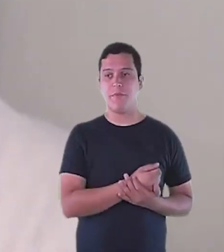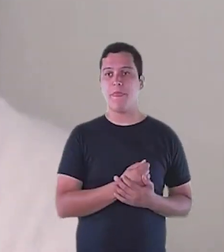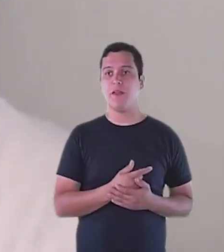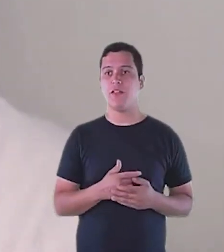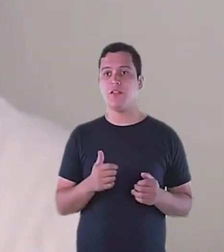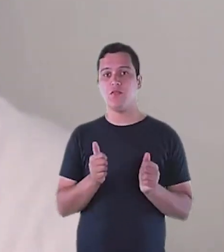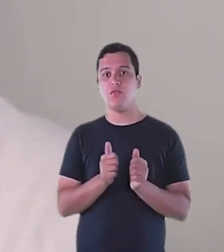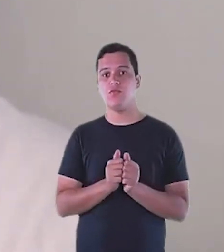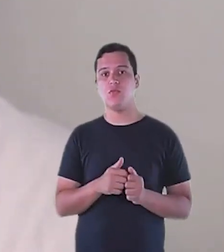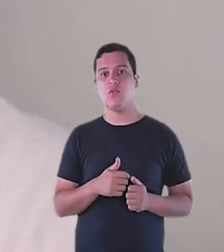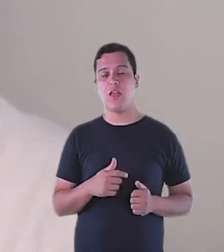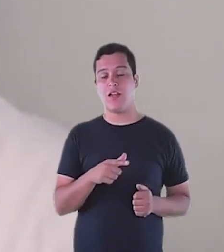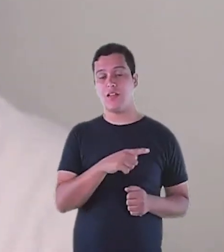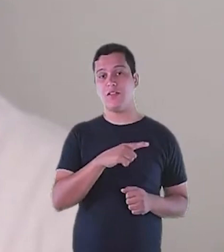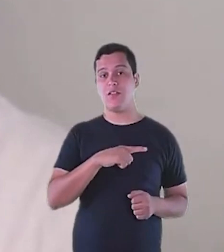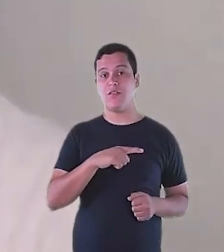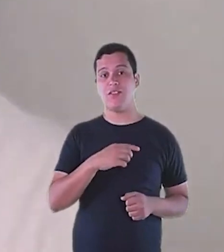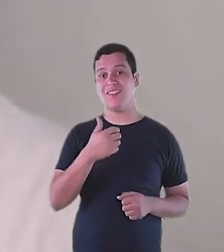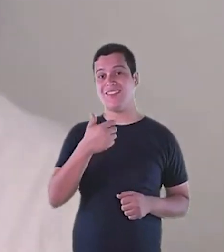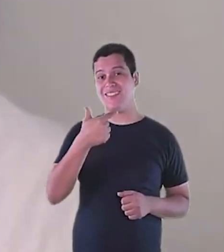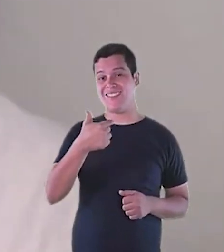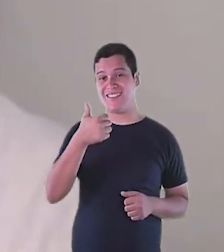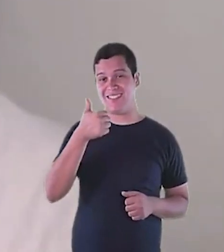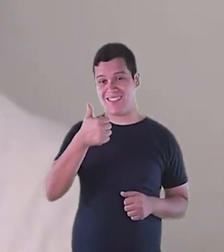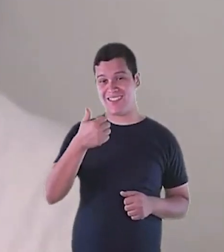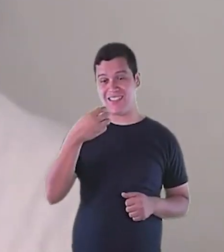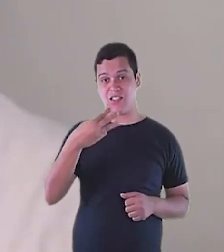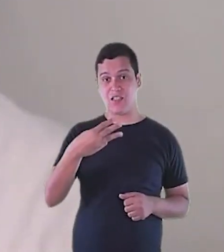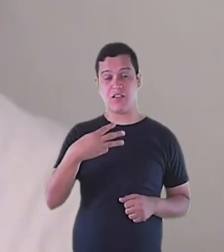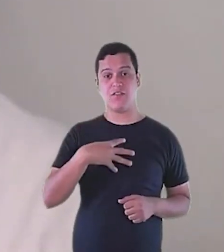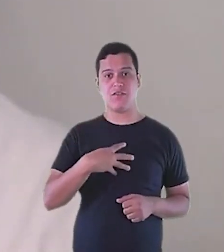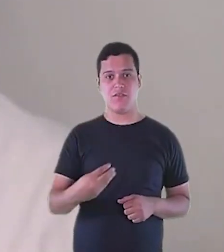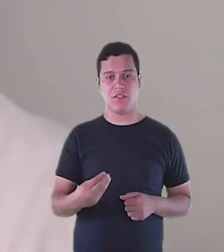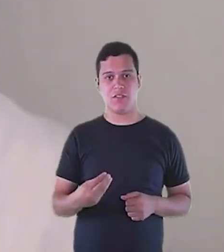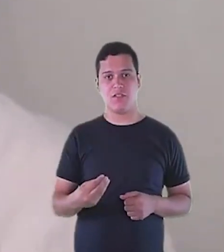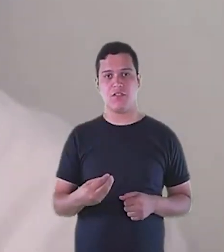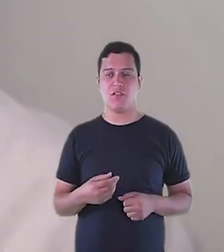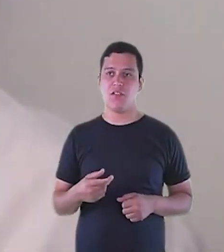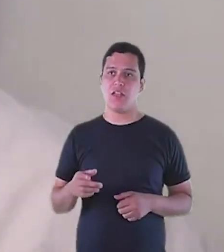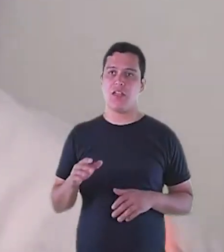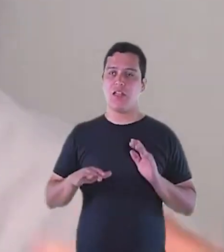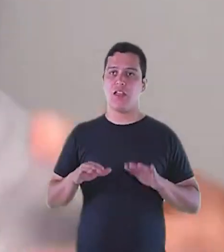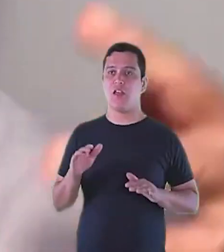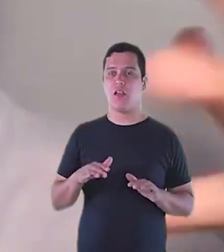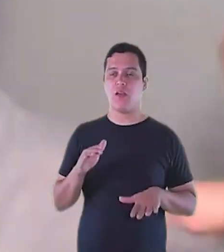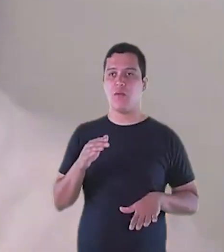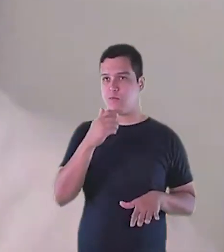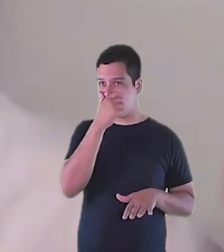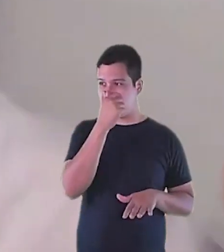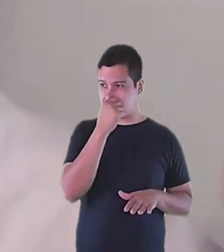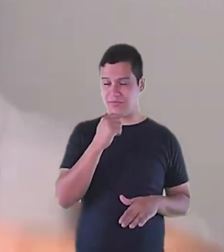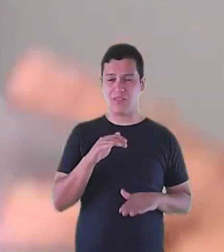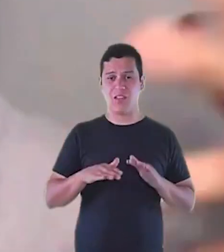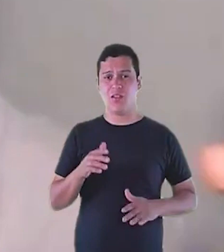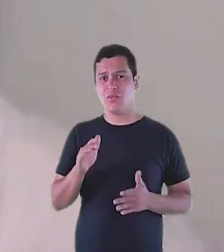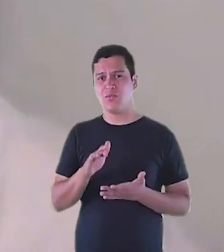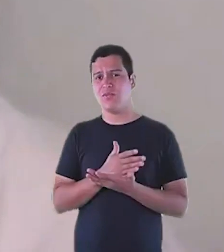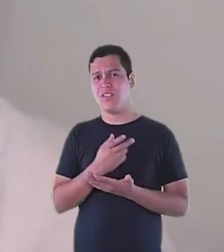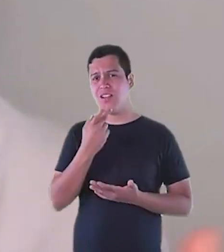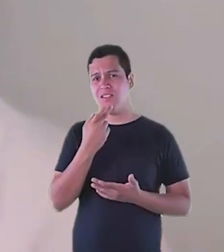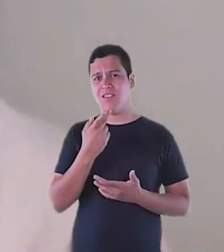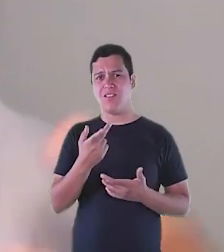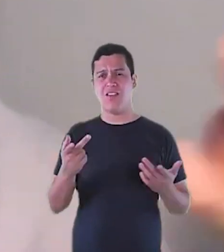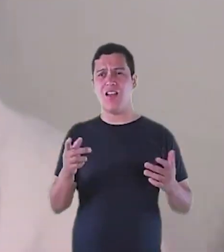ela teve 13 filhos, o que desmente essa mitologia da Chica da Silva como uma mulher voluptuosa, um